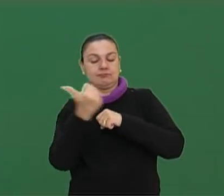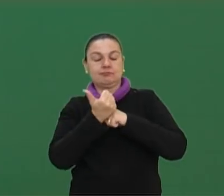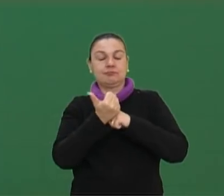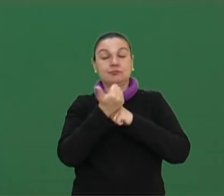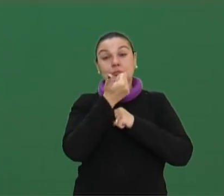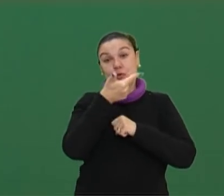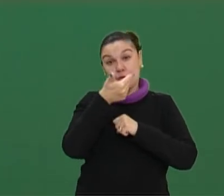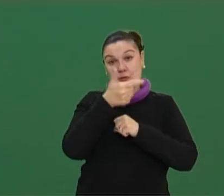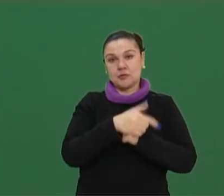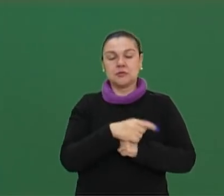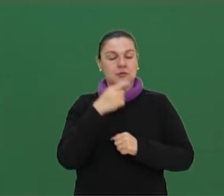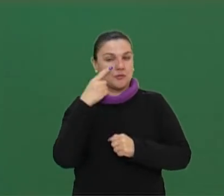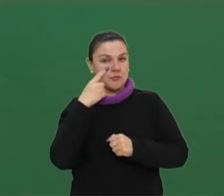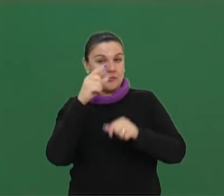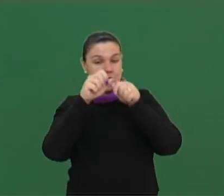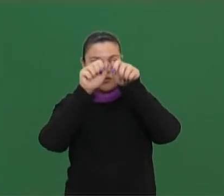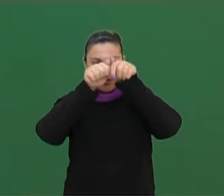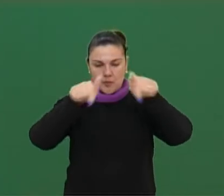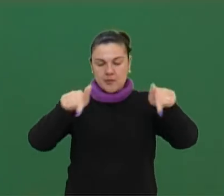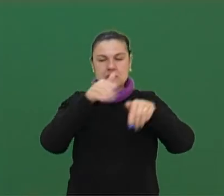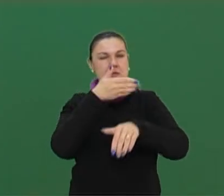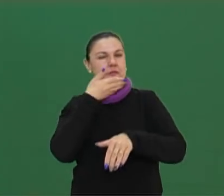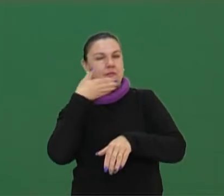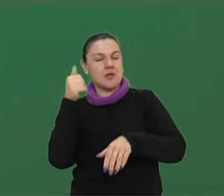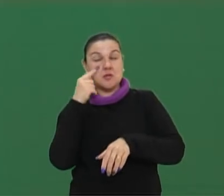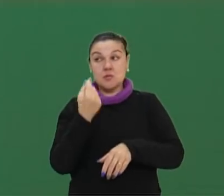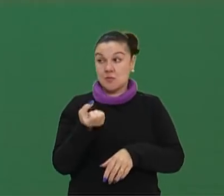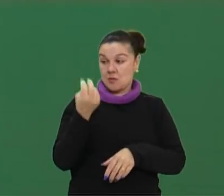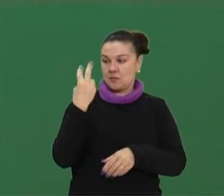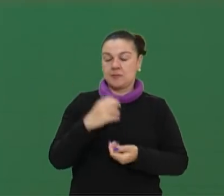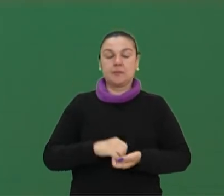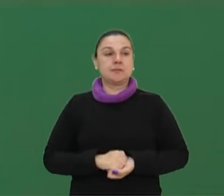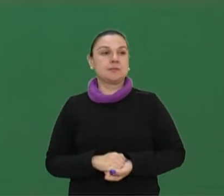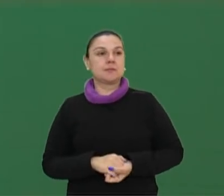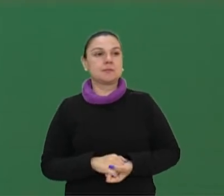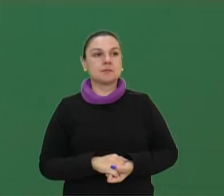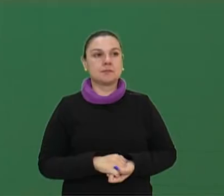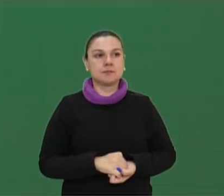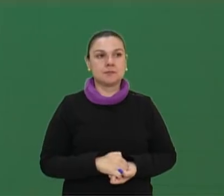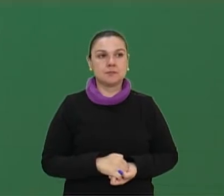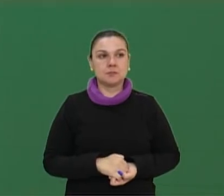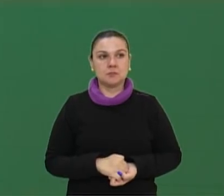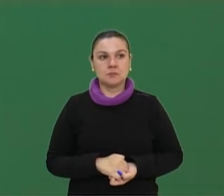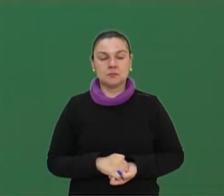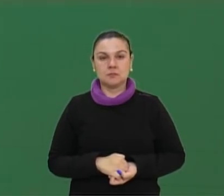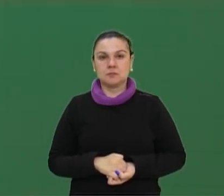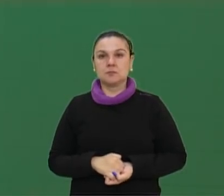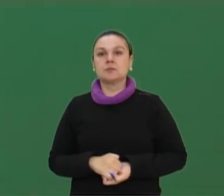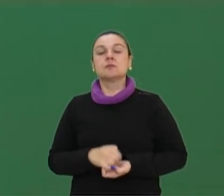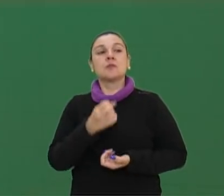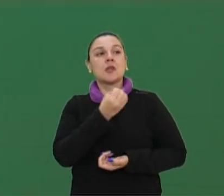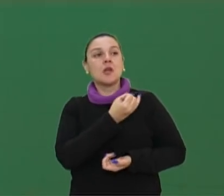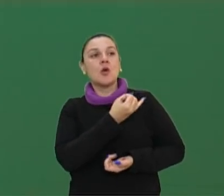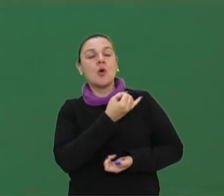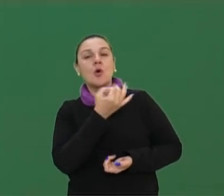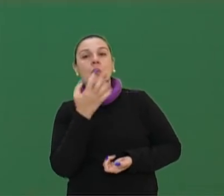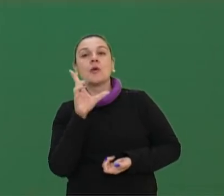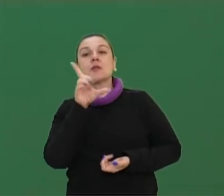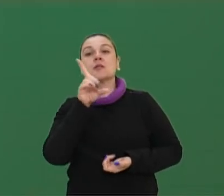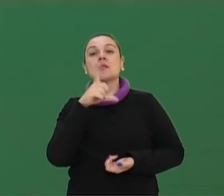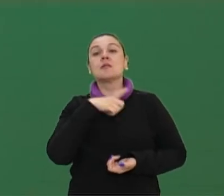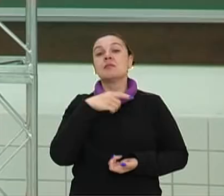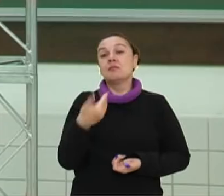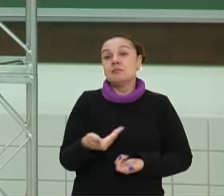12. E vamos fazer uma equação aqui bem simplesinha. Quer ver? Olha aqui. Então, diagonal, a quantidade de diagonais